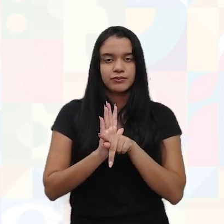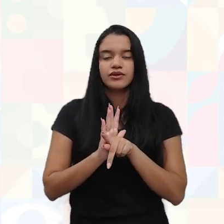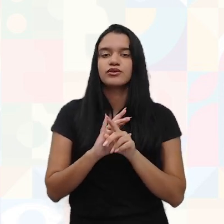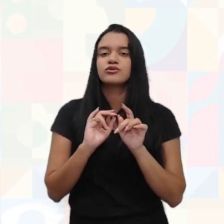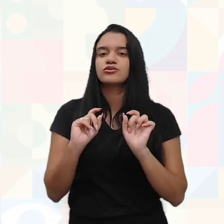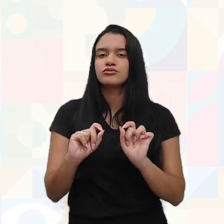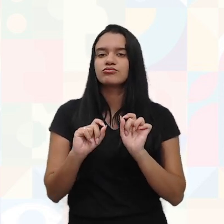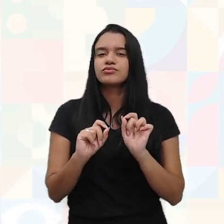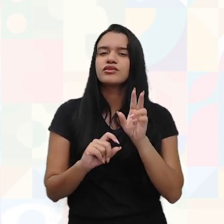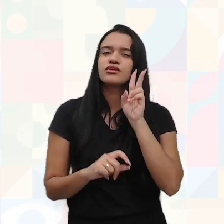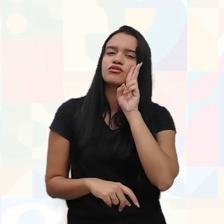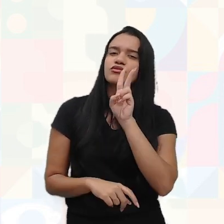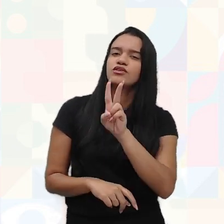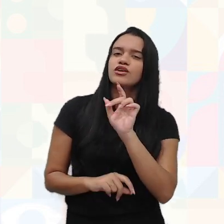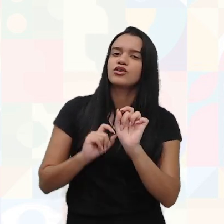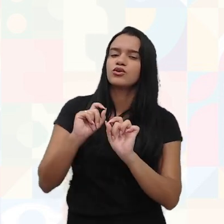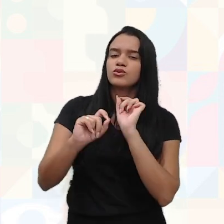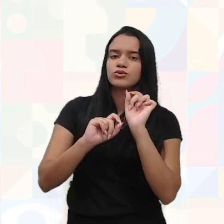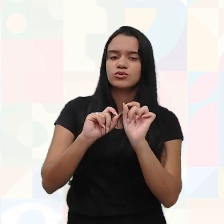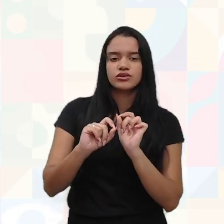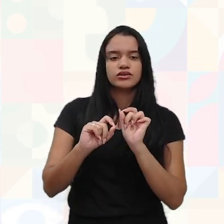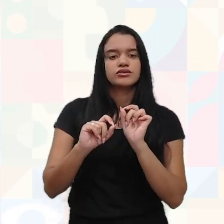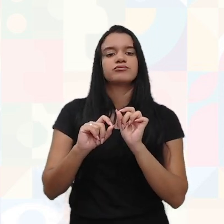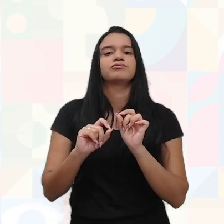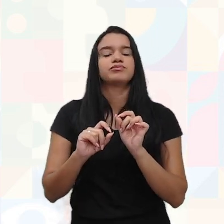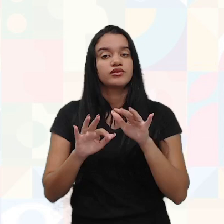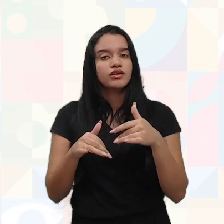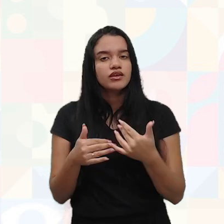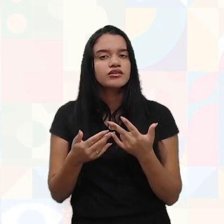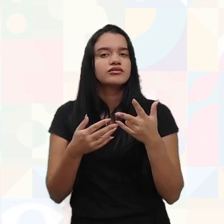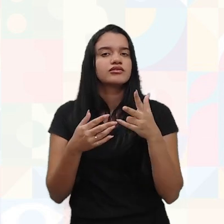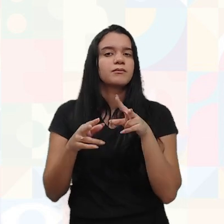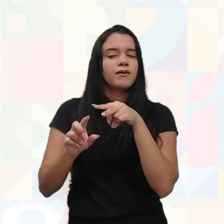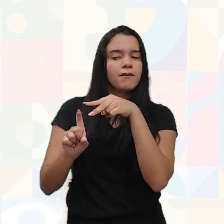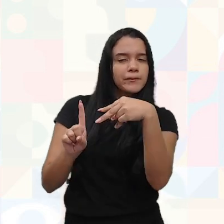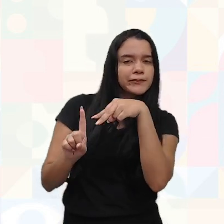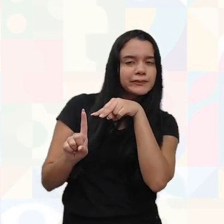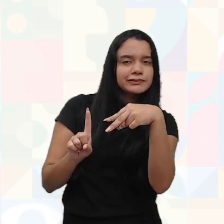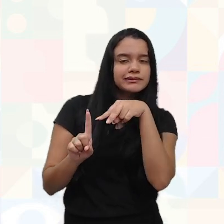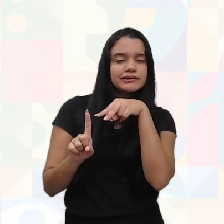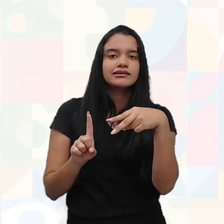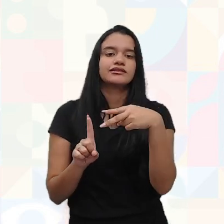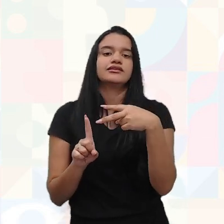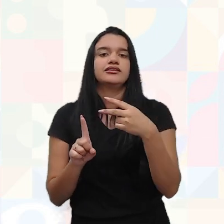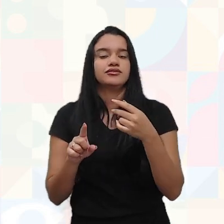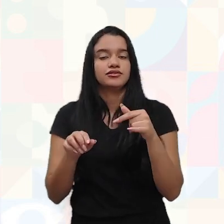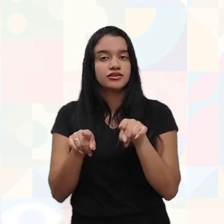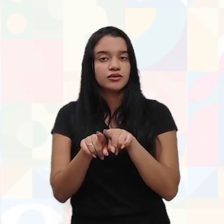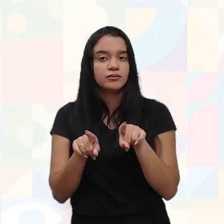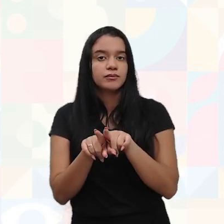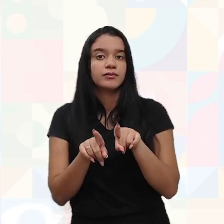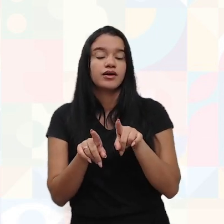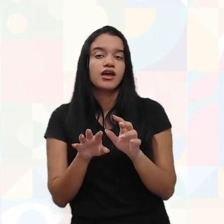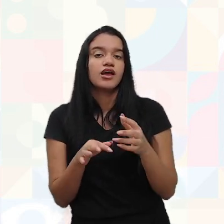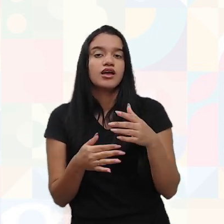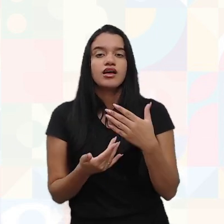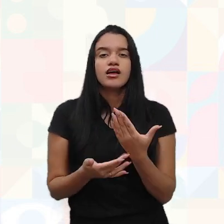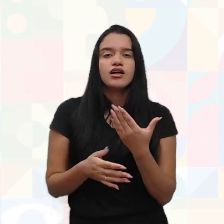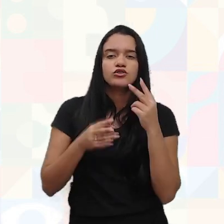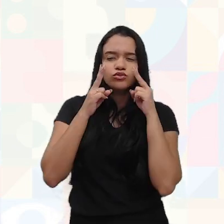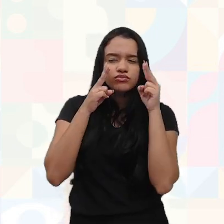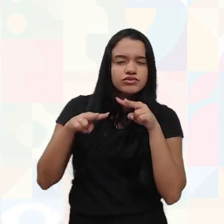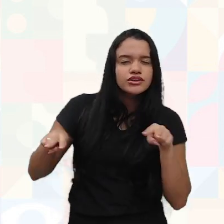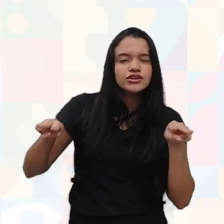e a gente vê a questão dos rebatimentos, das perspectivas, da cotagem, dos cortes, das